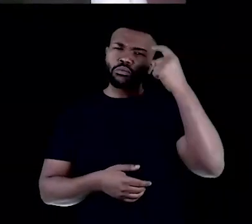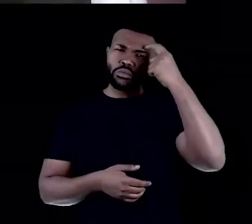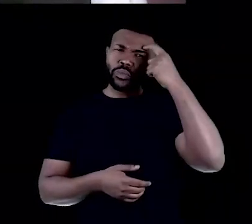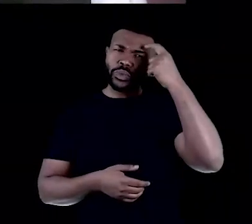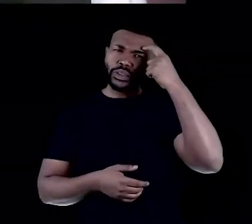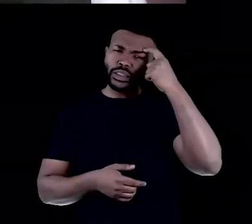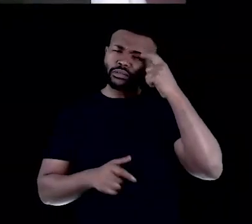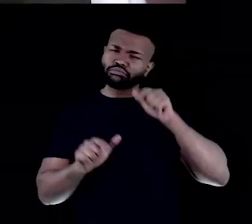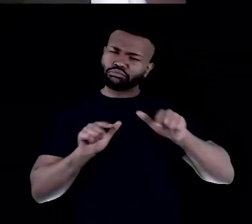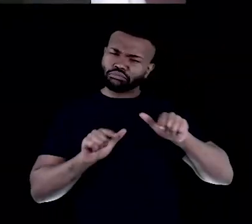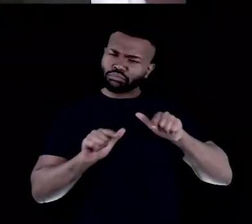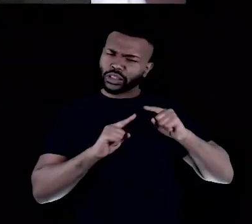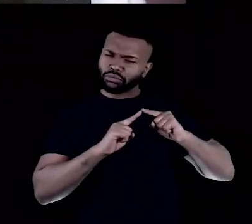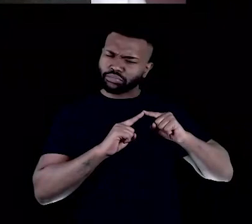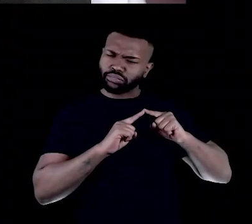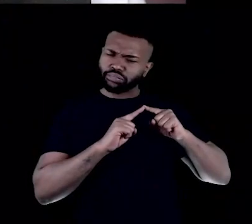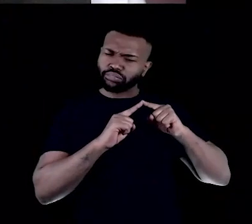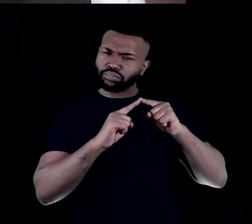pensado em operar cada vez mais nesse sentido,